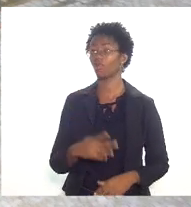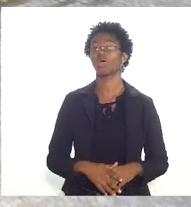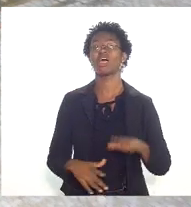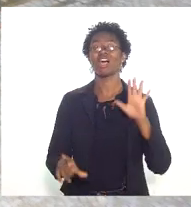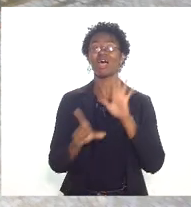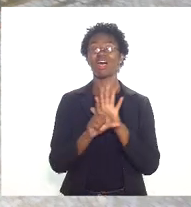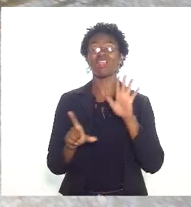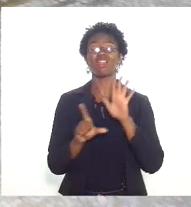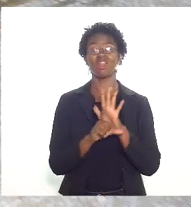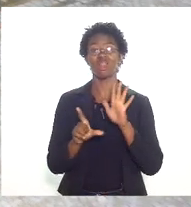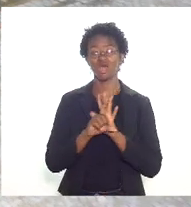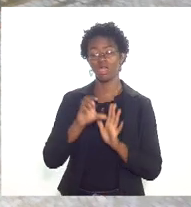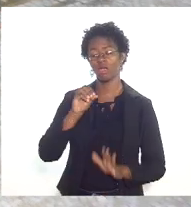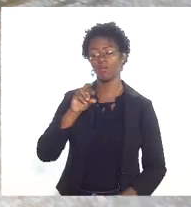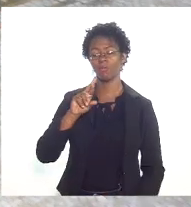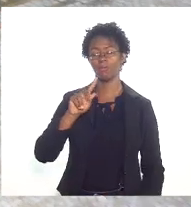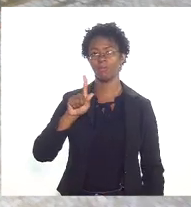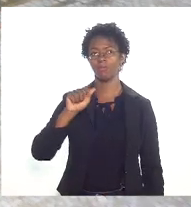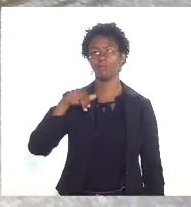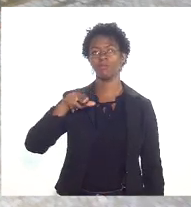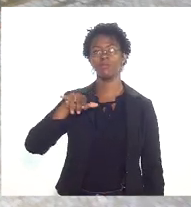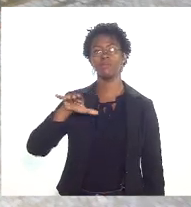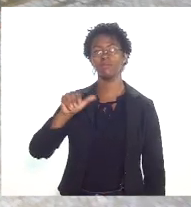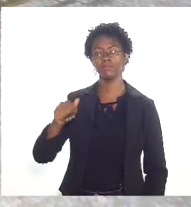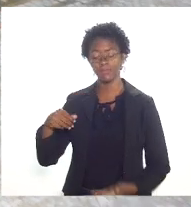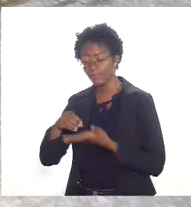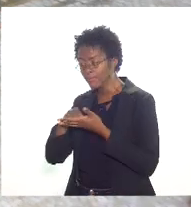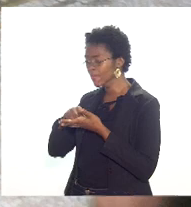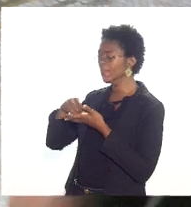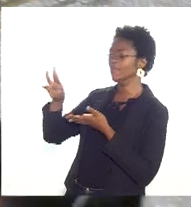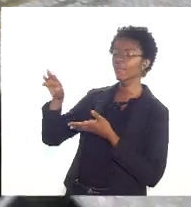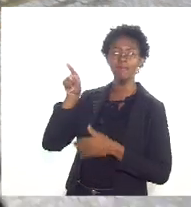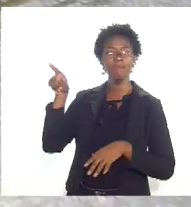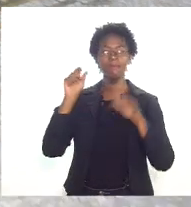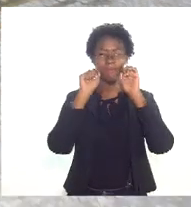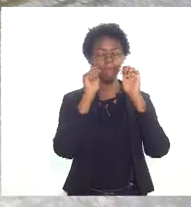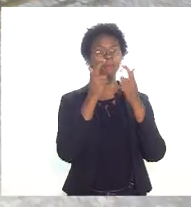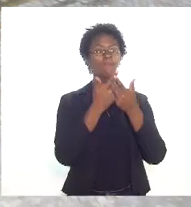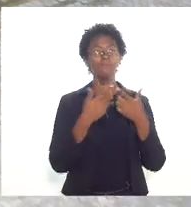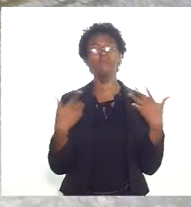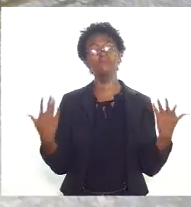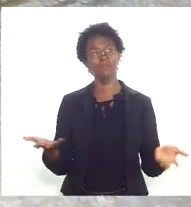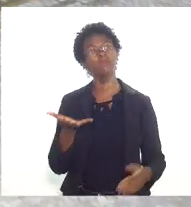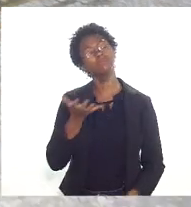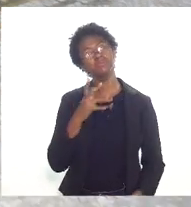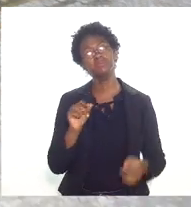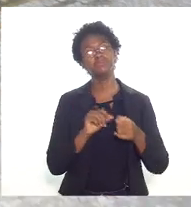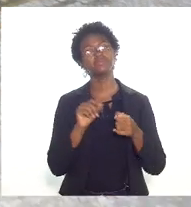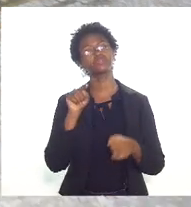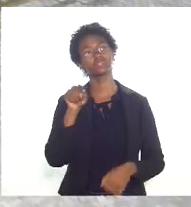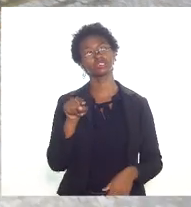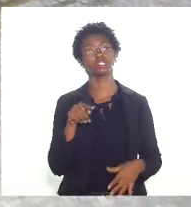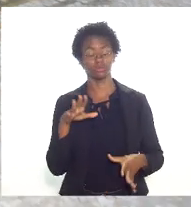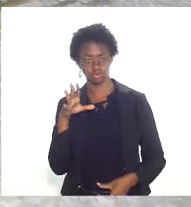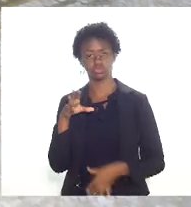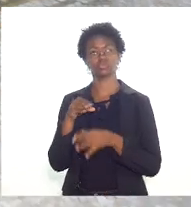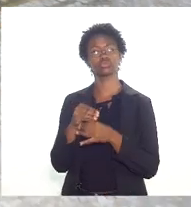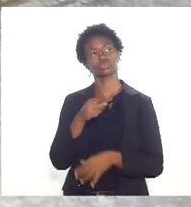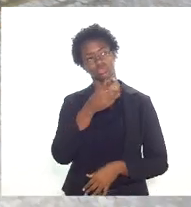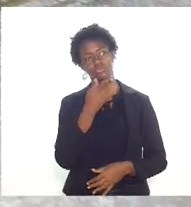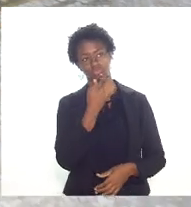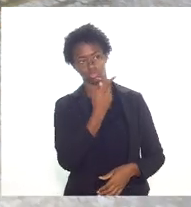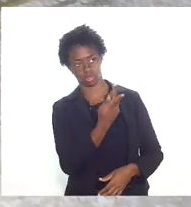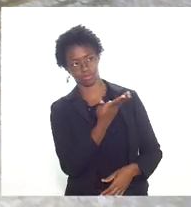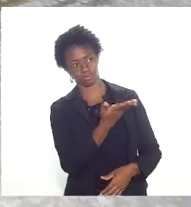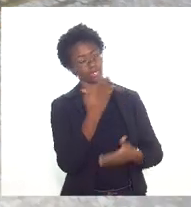seja encaminhada para esta casa Legislativa então eu gostaria de fazer isso na fala de